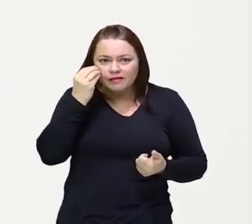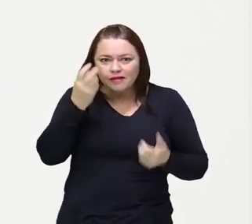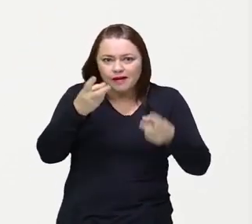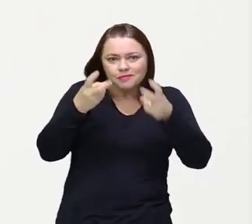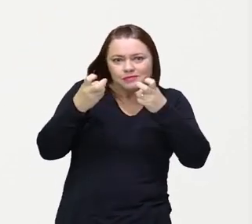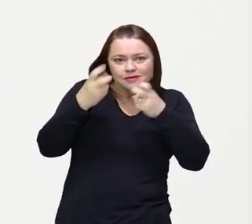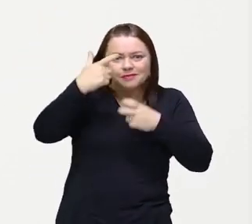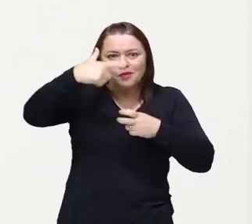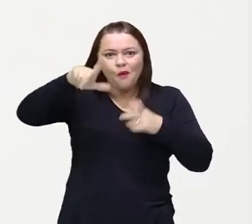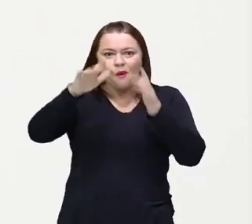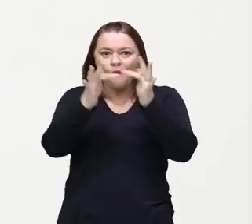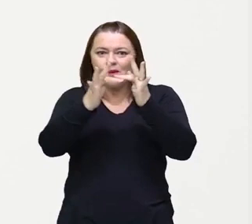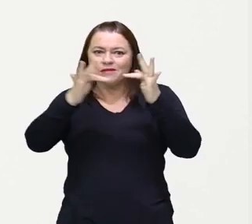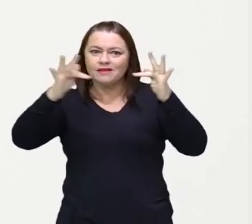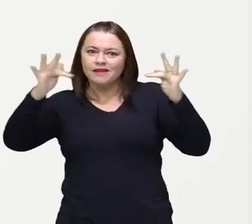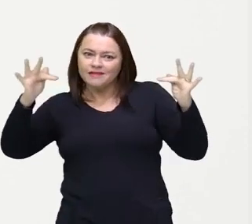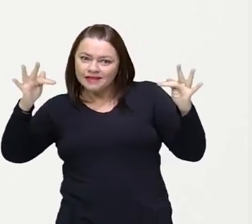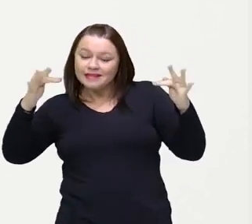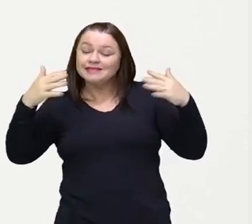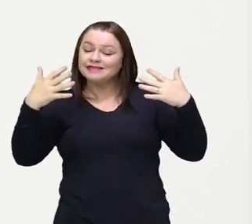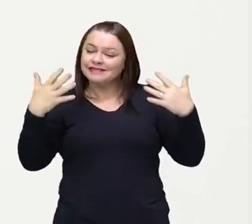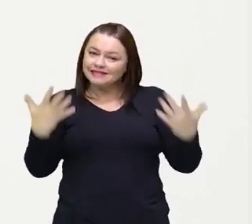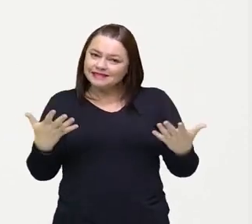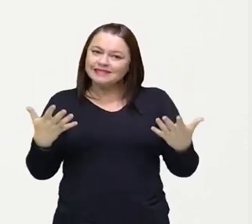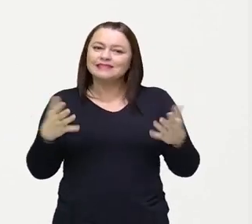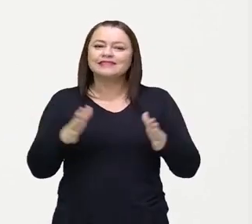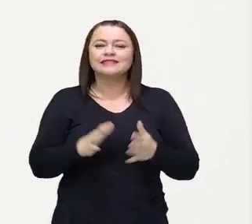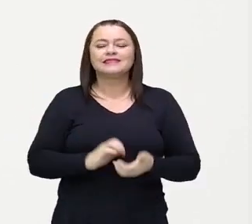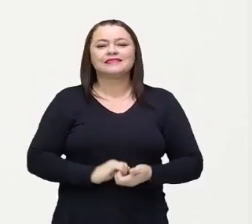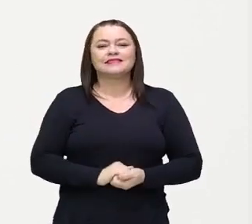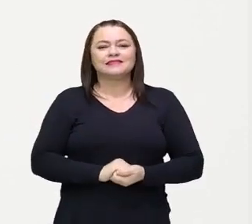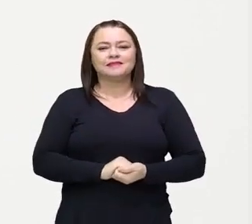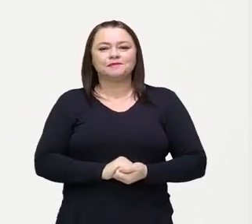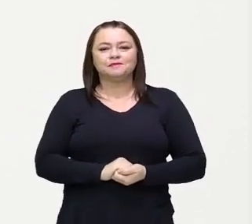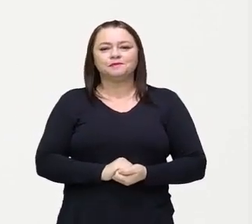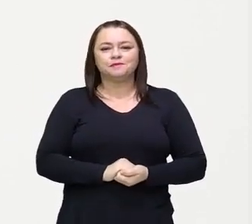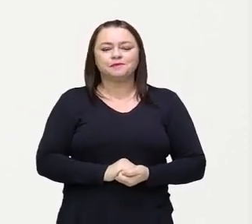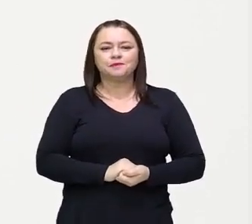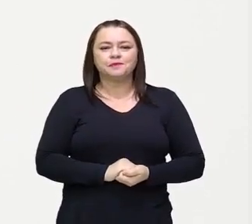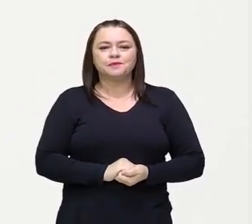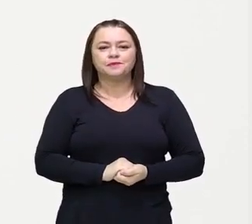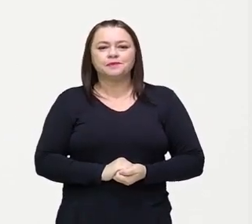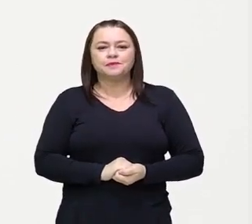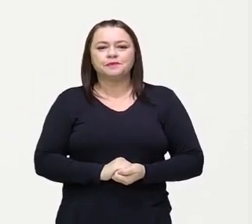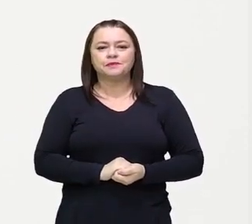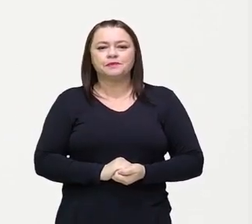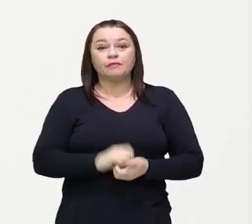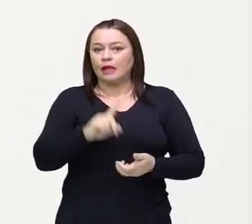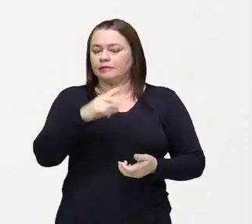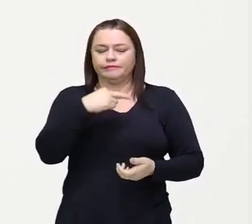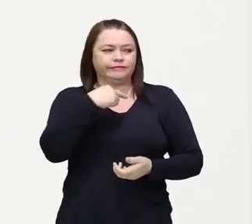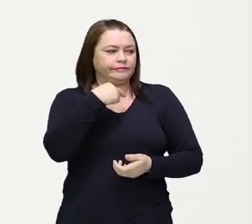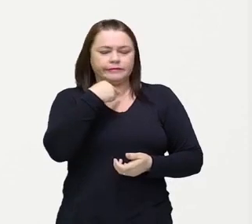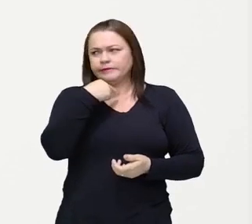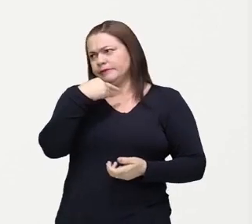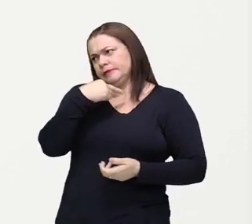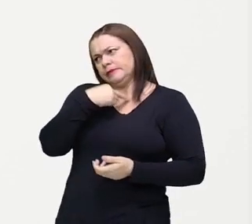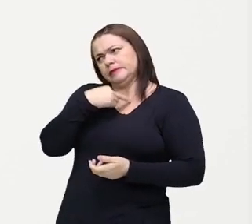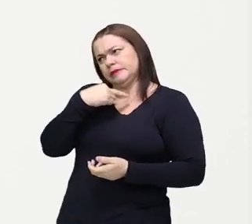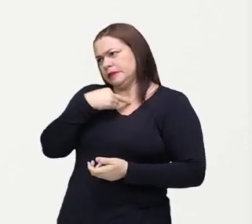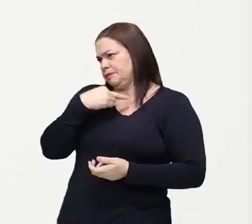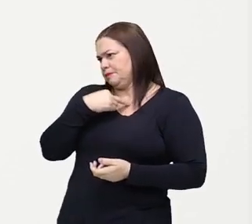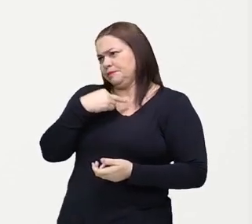aqui. Também é uma frase, crianças. Olha lá. Não posso.